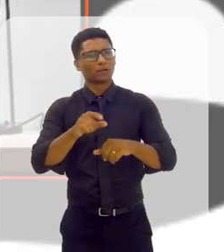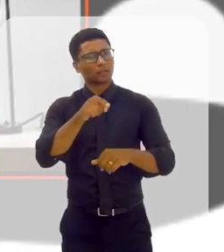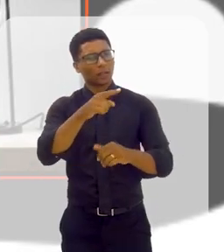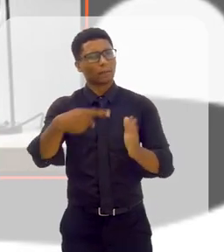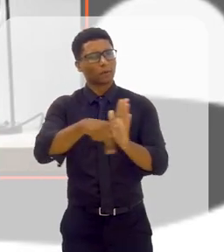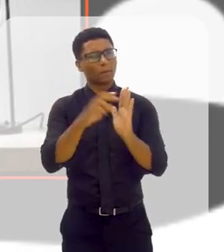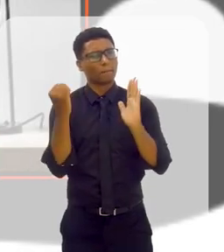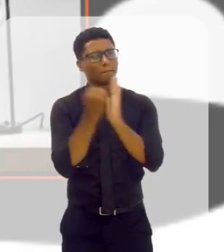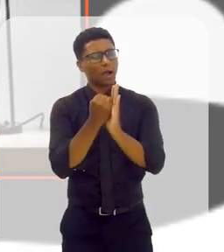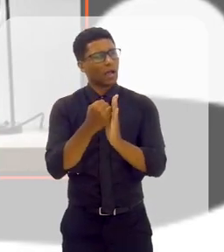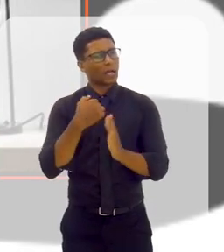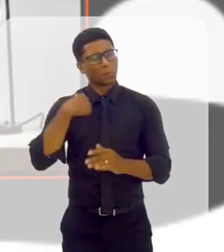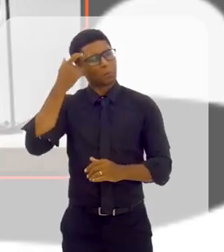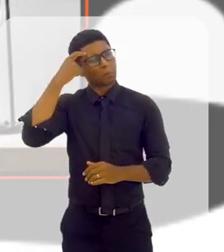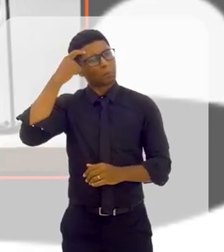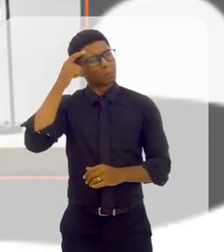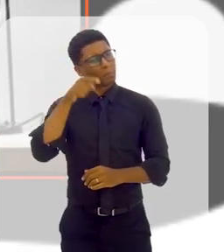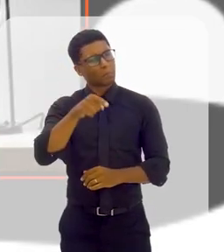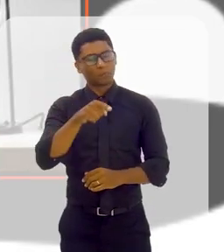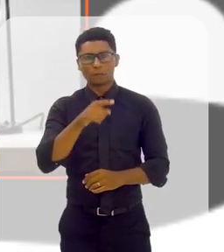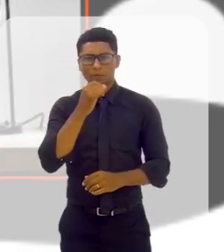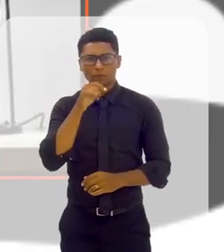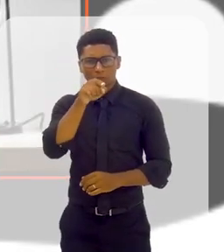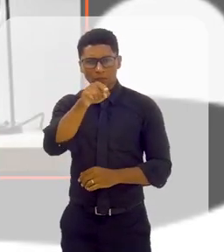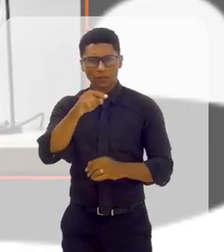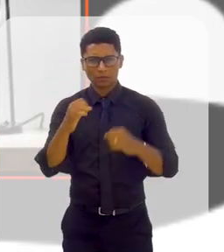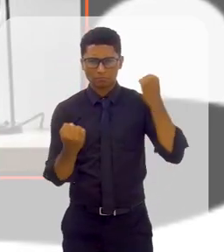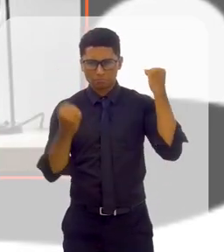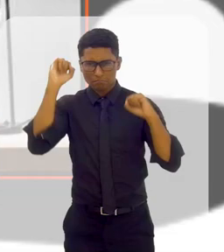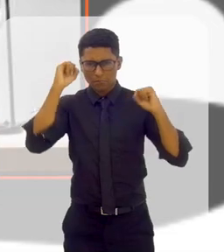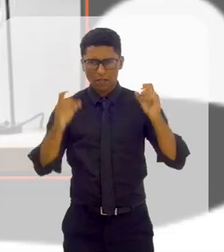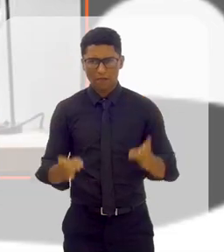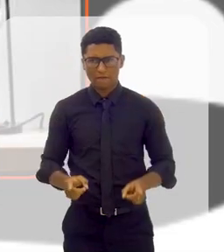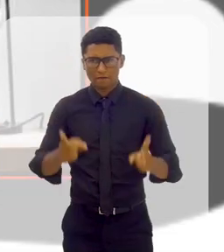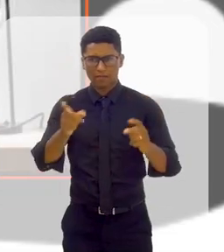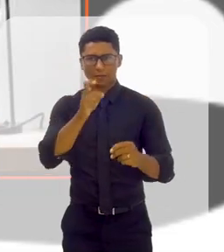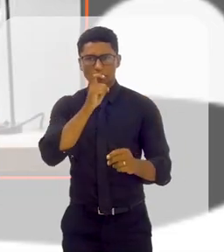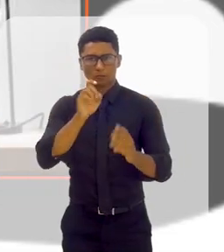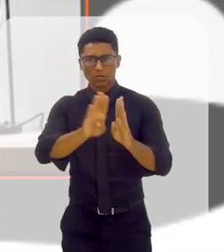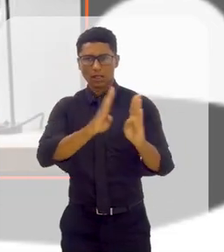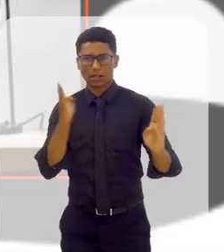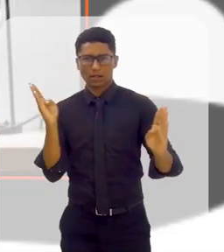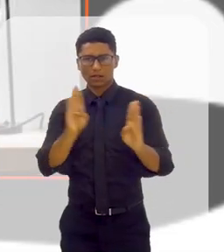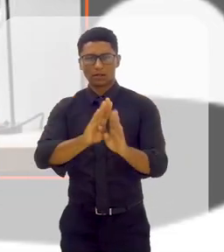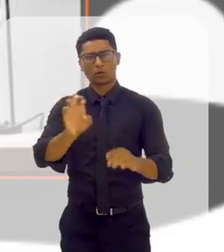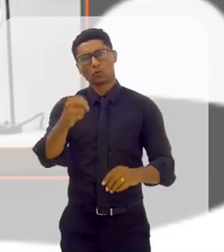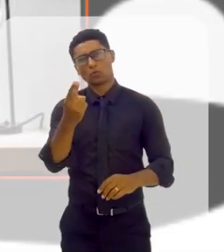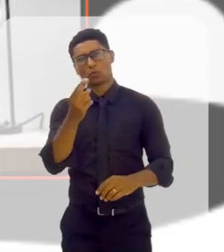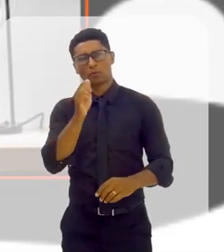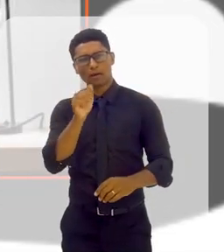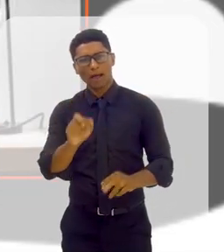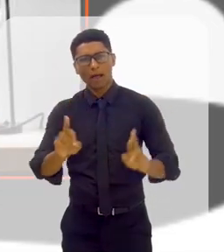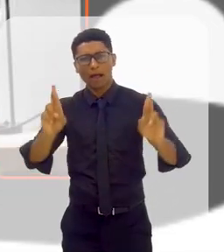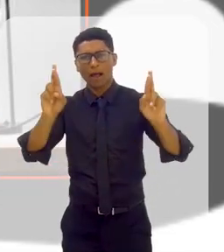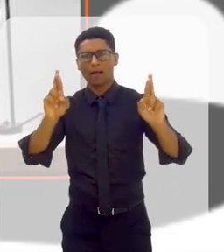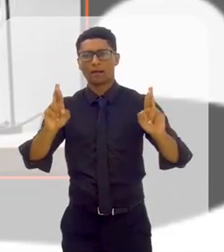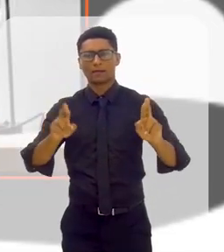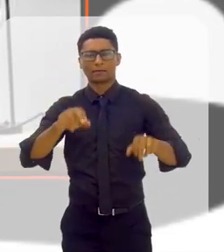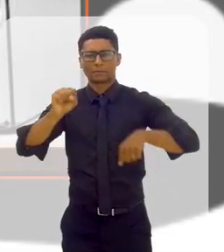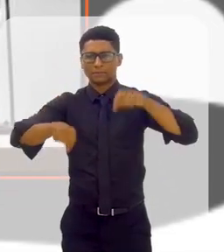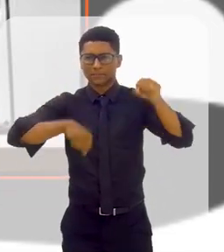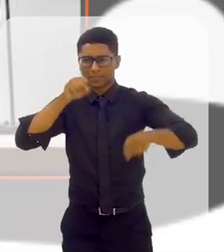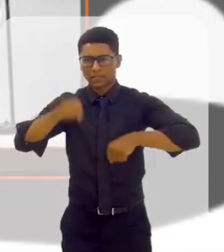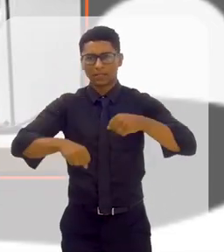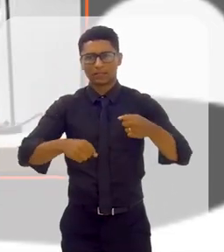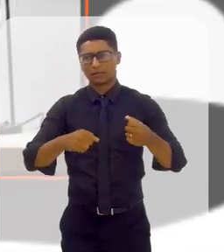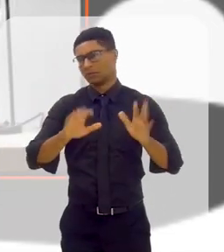da marca Ou seja a indústria Fox vem de geladeira Então quem tá precisando de uma geladeira um ar condicionado um eletrodoméstico